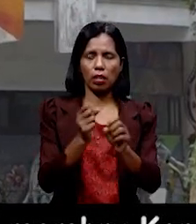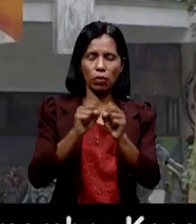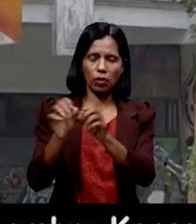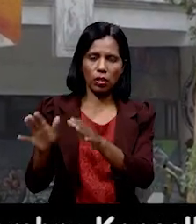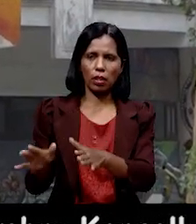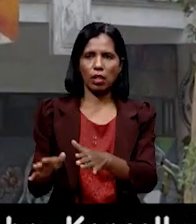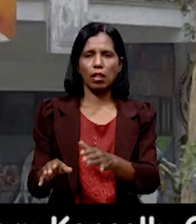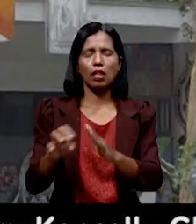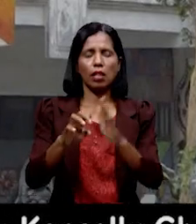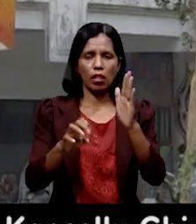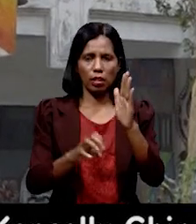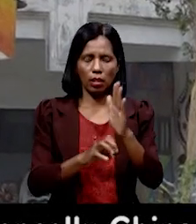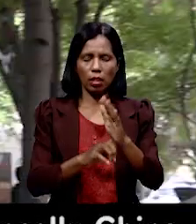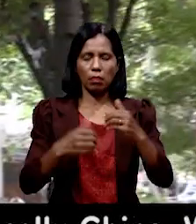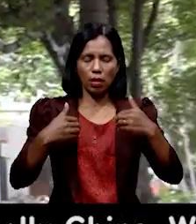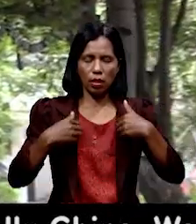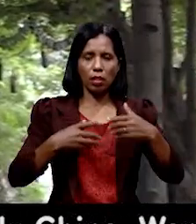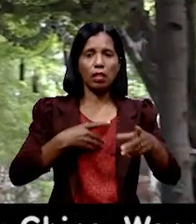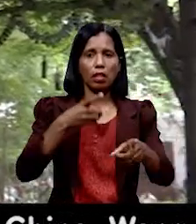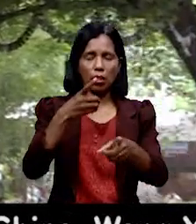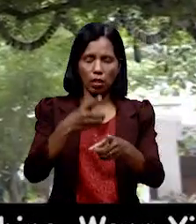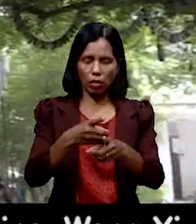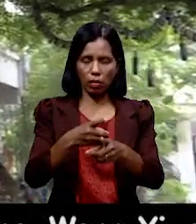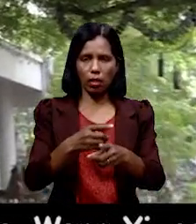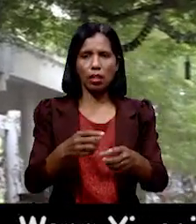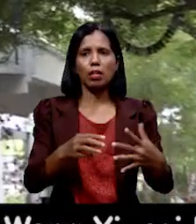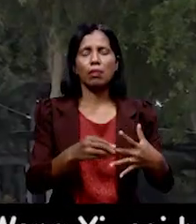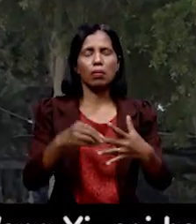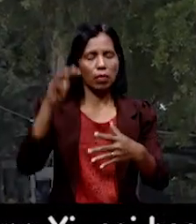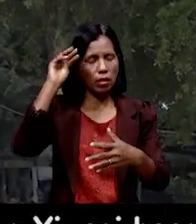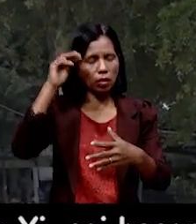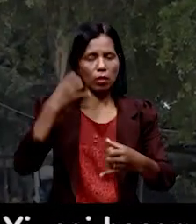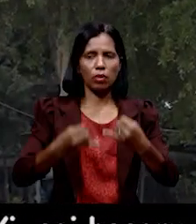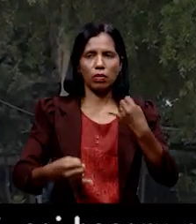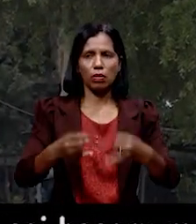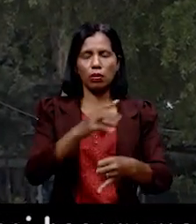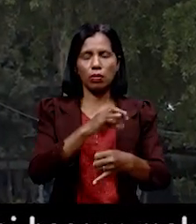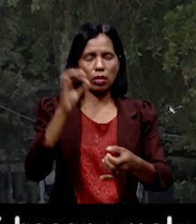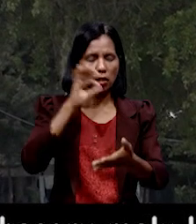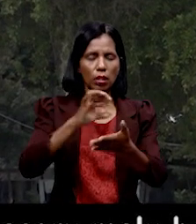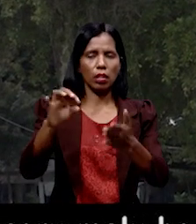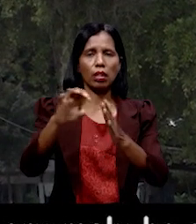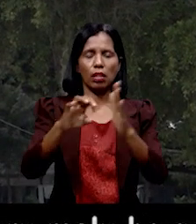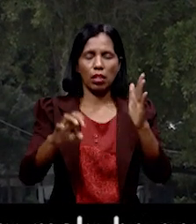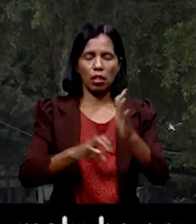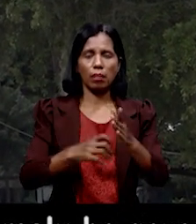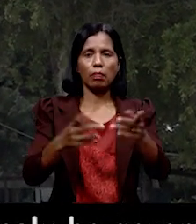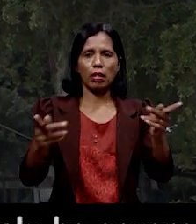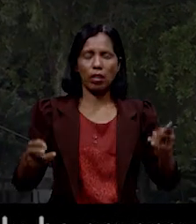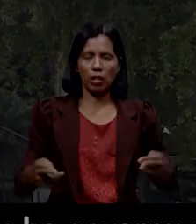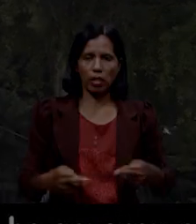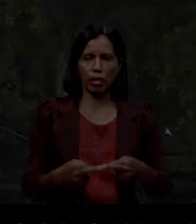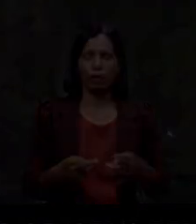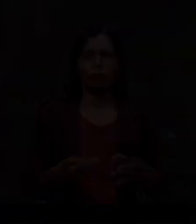kela, ne, estado, mak, iha, direi, tu, atu, jere, liu, ministero, justisa, li, husi, sekretariado, estado, teras, no, propriedades, Agustinio da